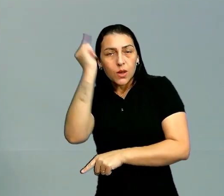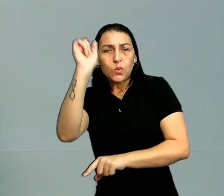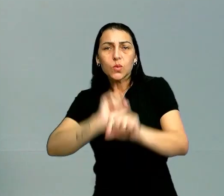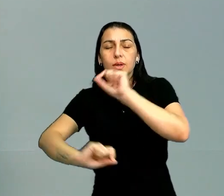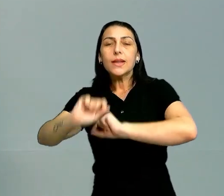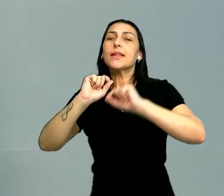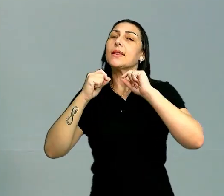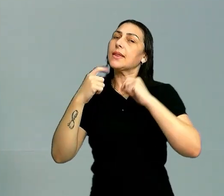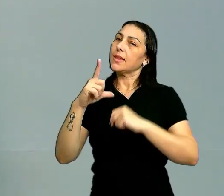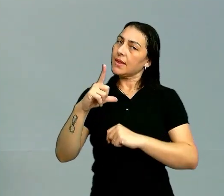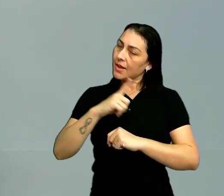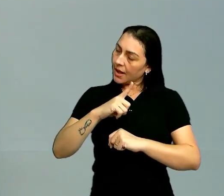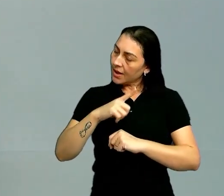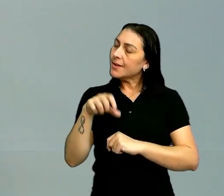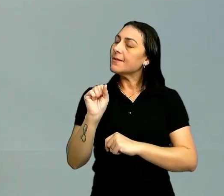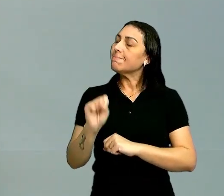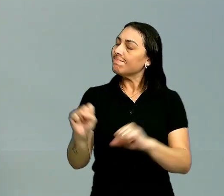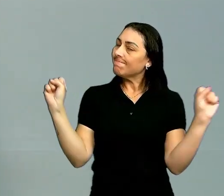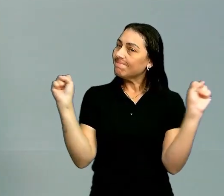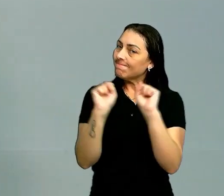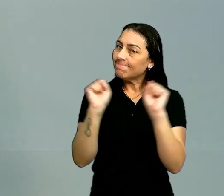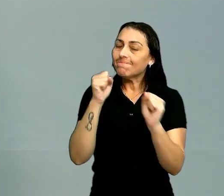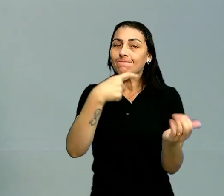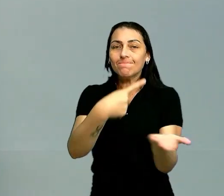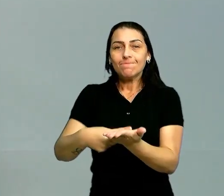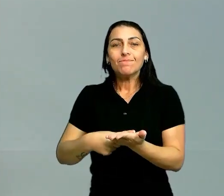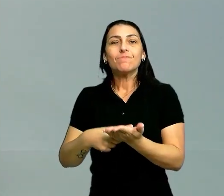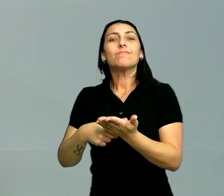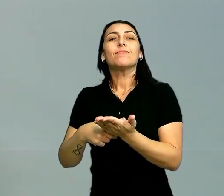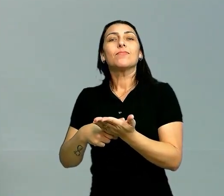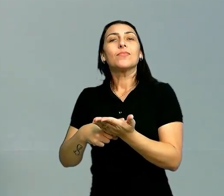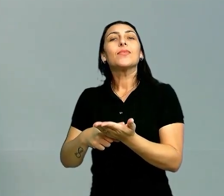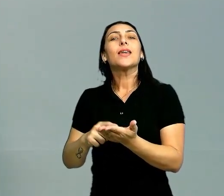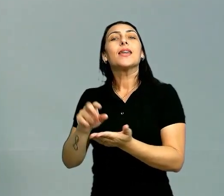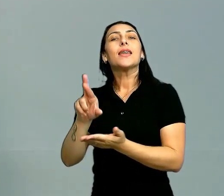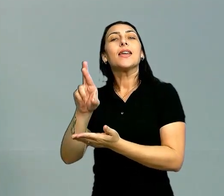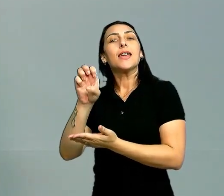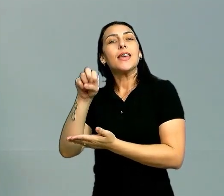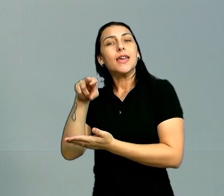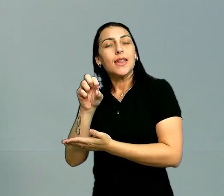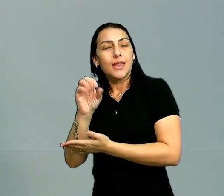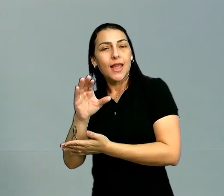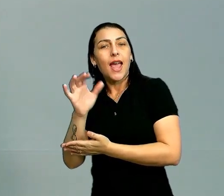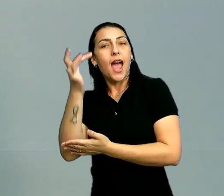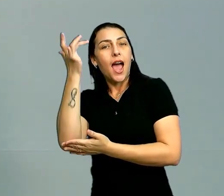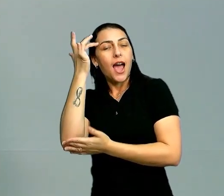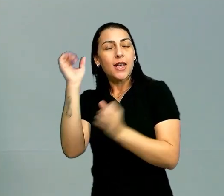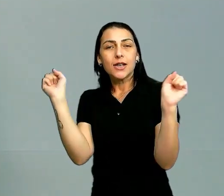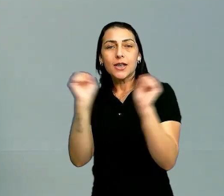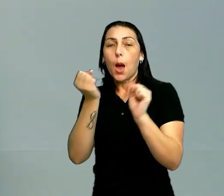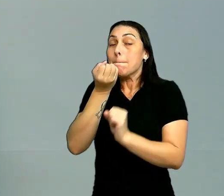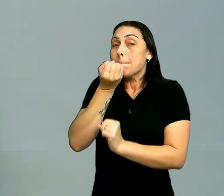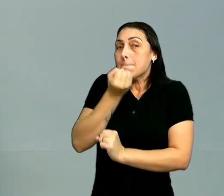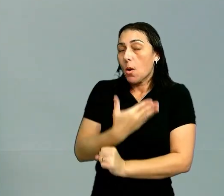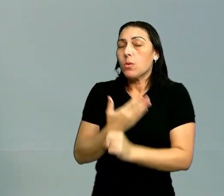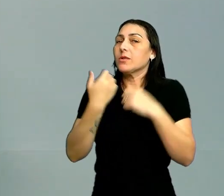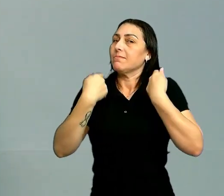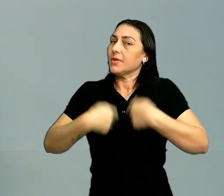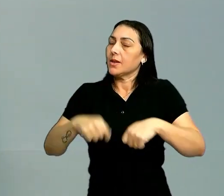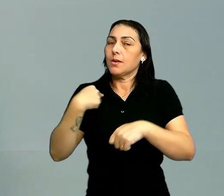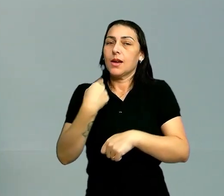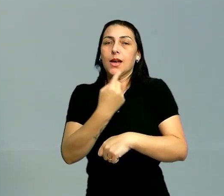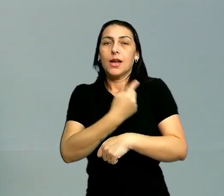nós temos que ter as paixões, sim. Concordando com René Descartes, ele até acha que as paixões elas são boas e necessárias